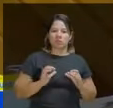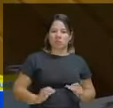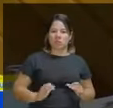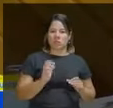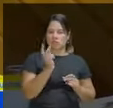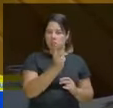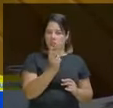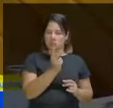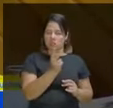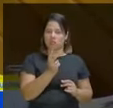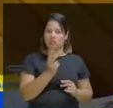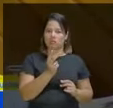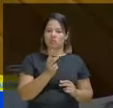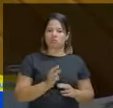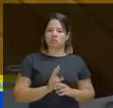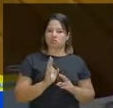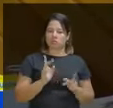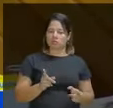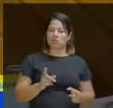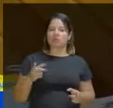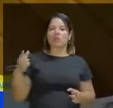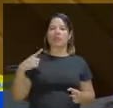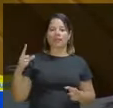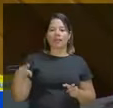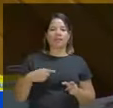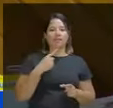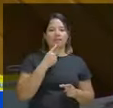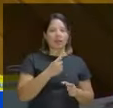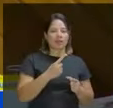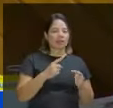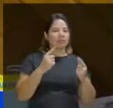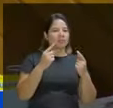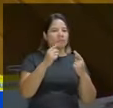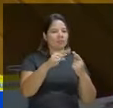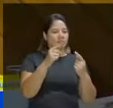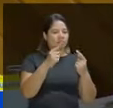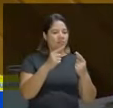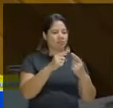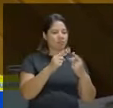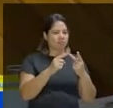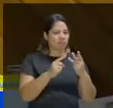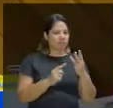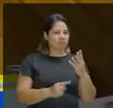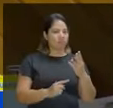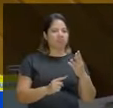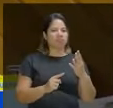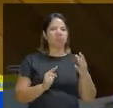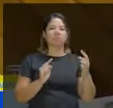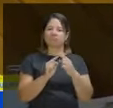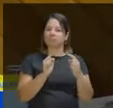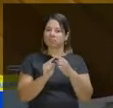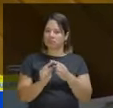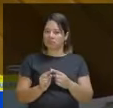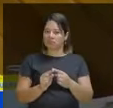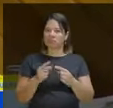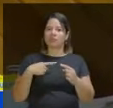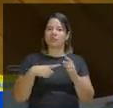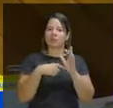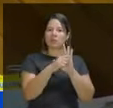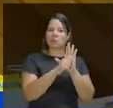pacientes, porquanto os fatos a elas atribuídos na peça inicial acusatória se amoldam, em tese, aos tipos previstos no